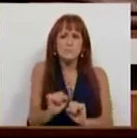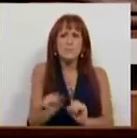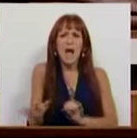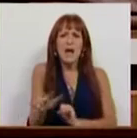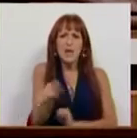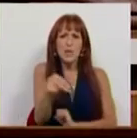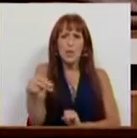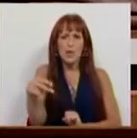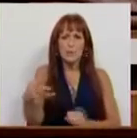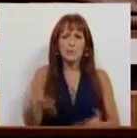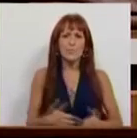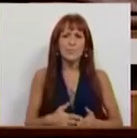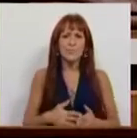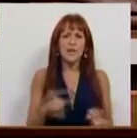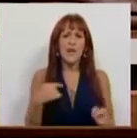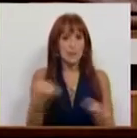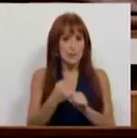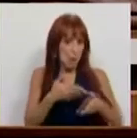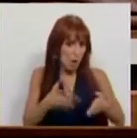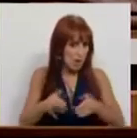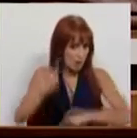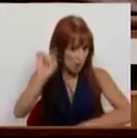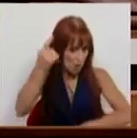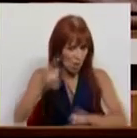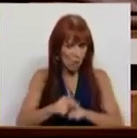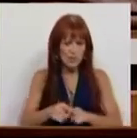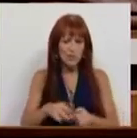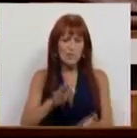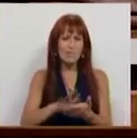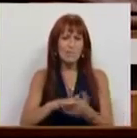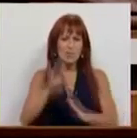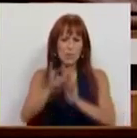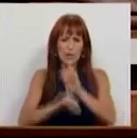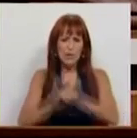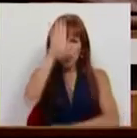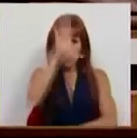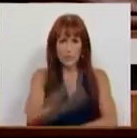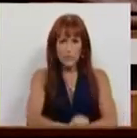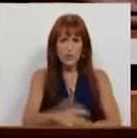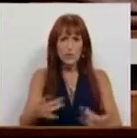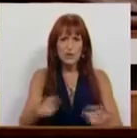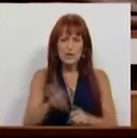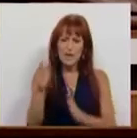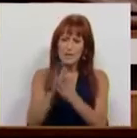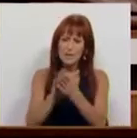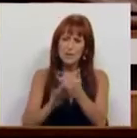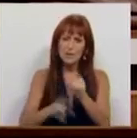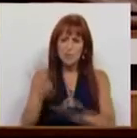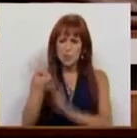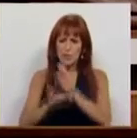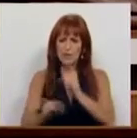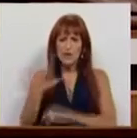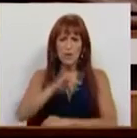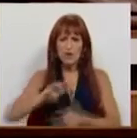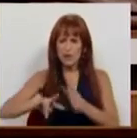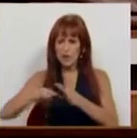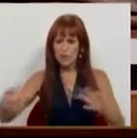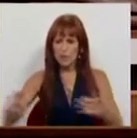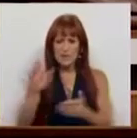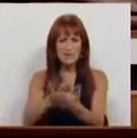área do euro. Sem o trabalho orientado, plasmado no programa de governo, plasmado no Programa Nacional de